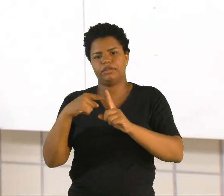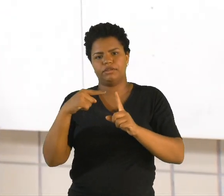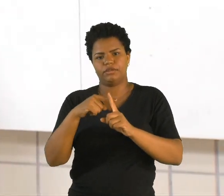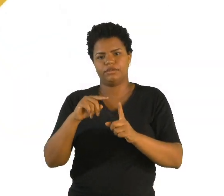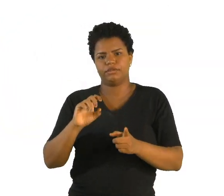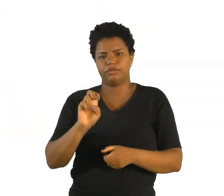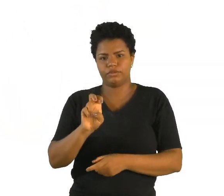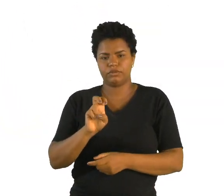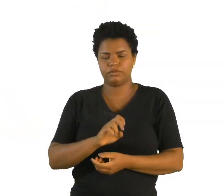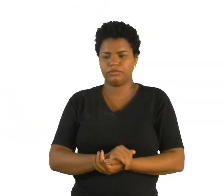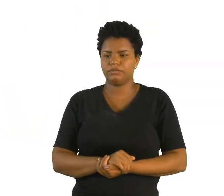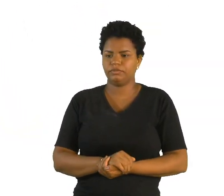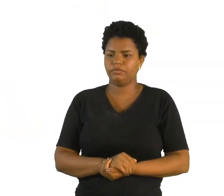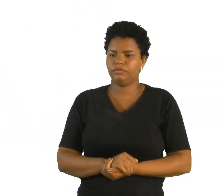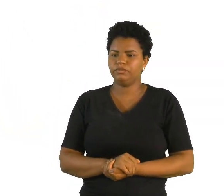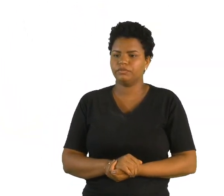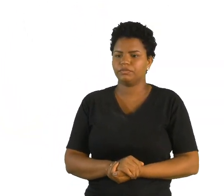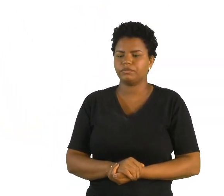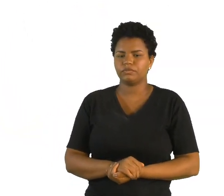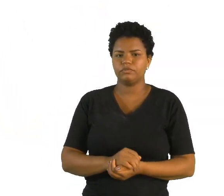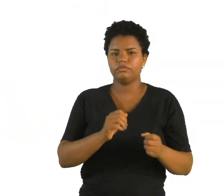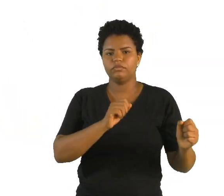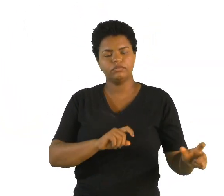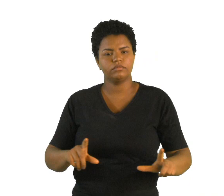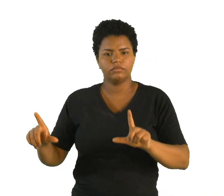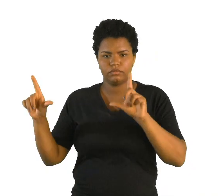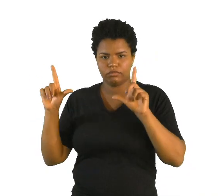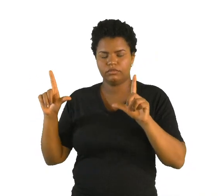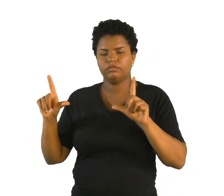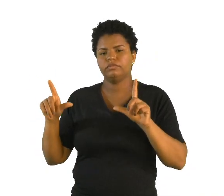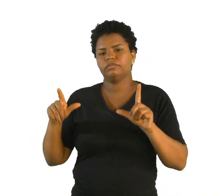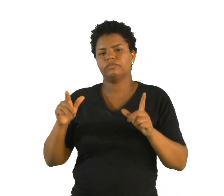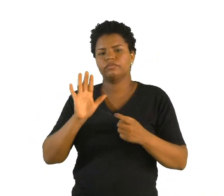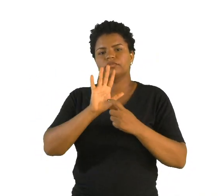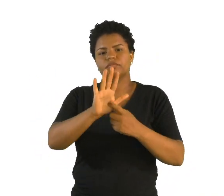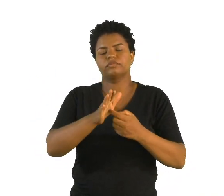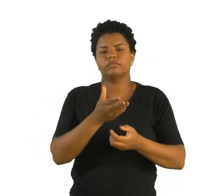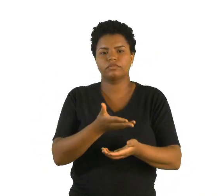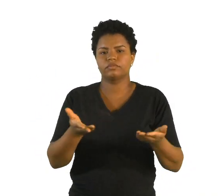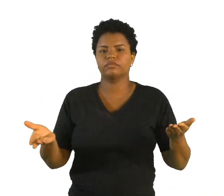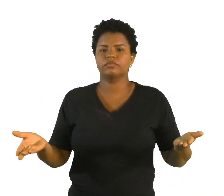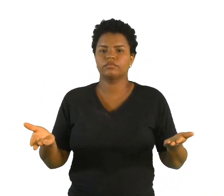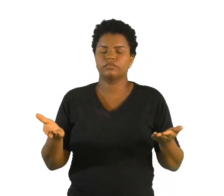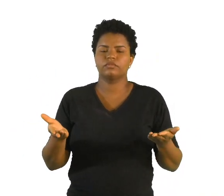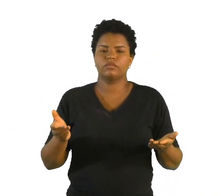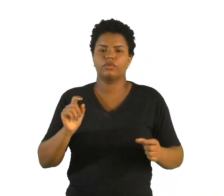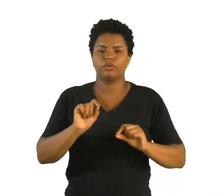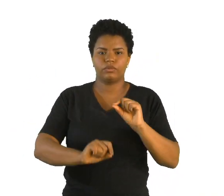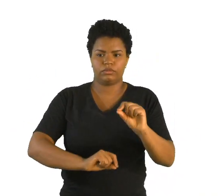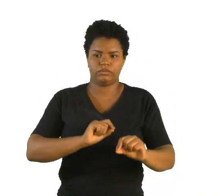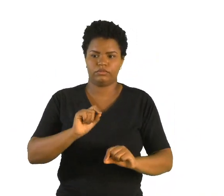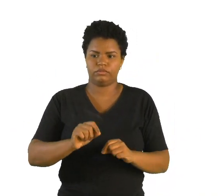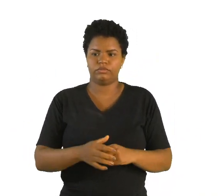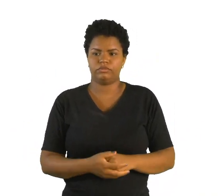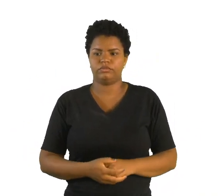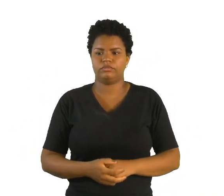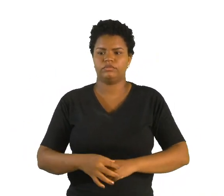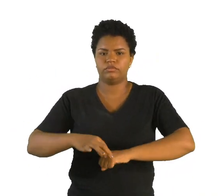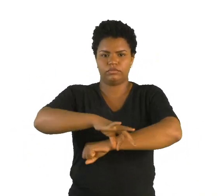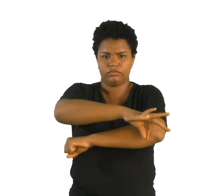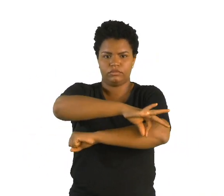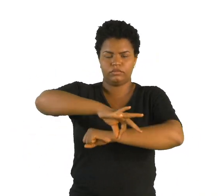acompanharem no slide, nós temos um slide aí, onde mostra para vocês o seguinte, uma